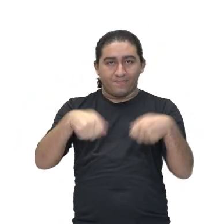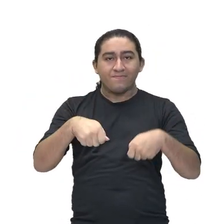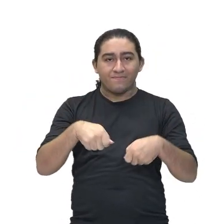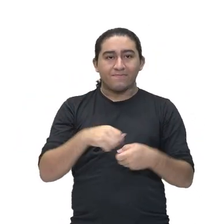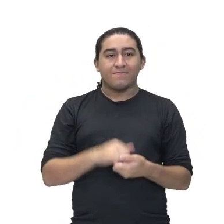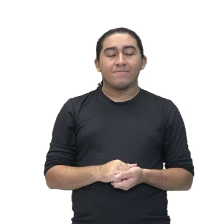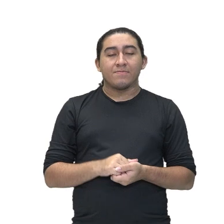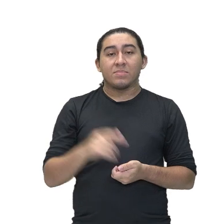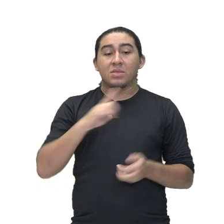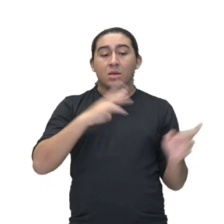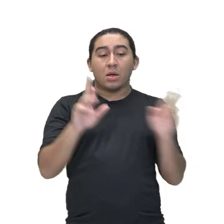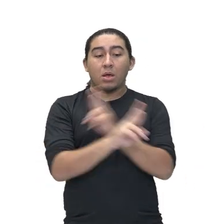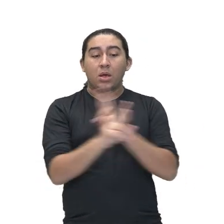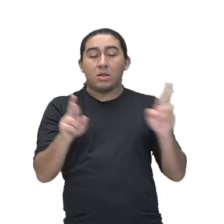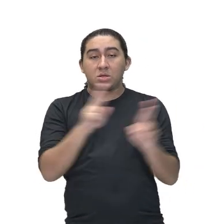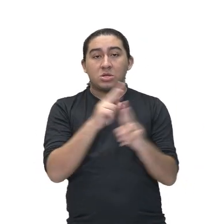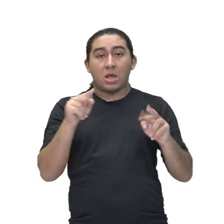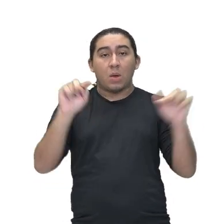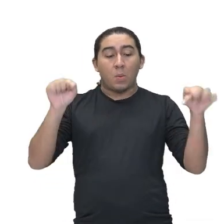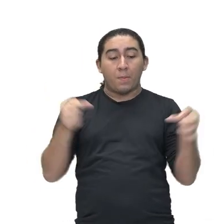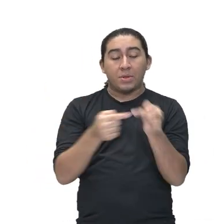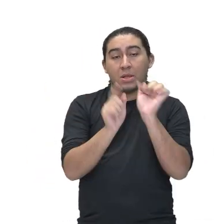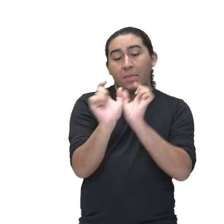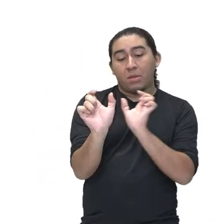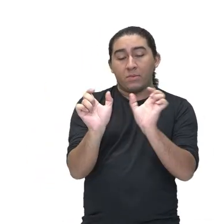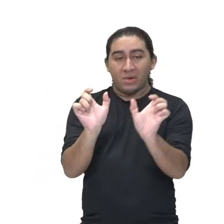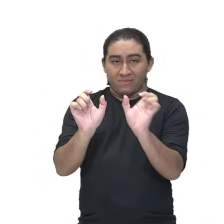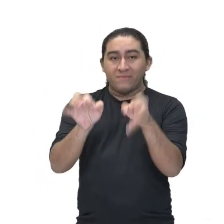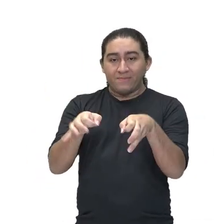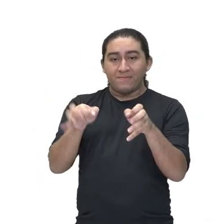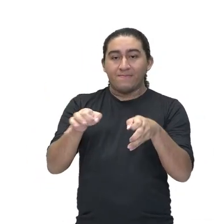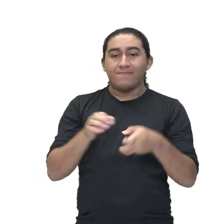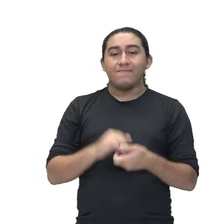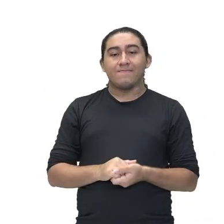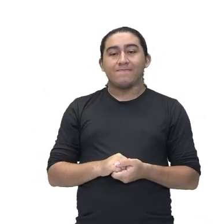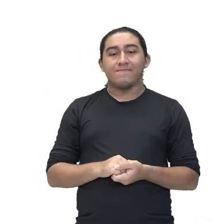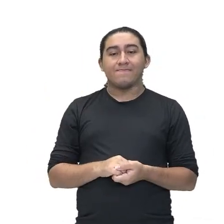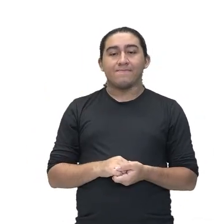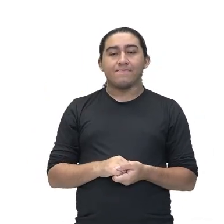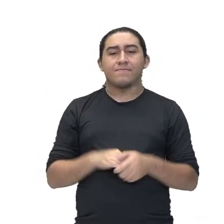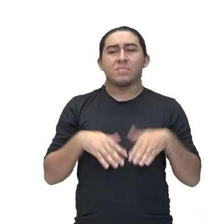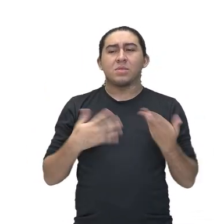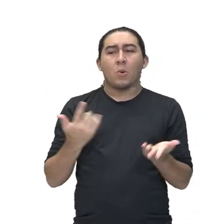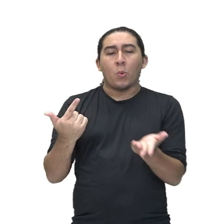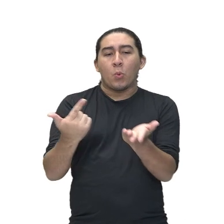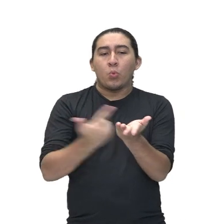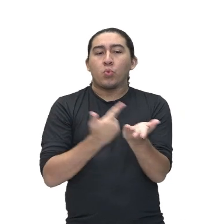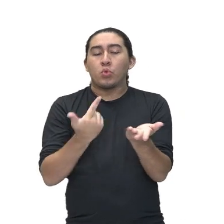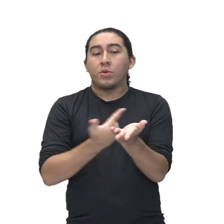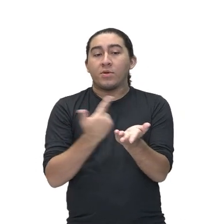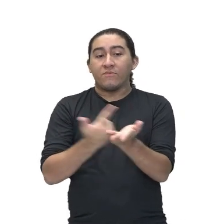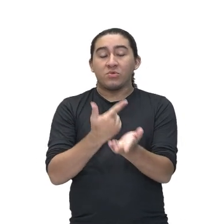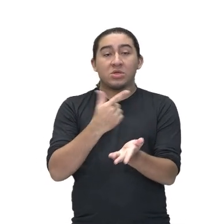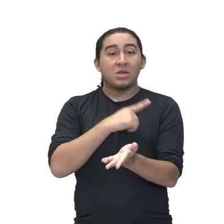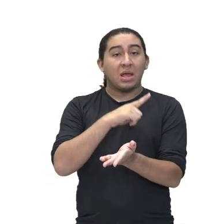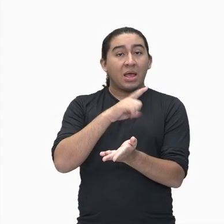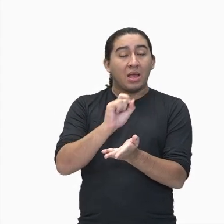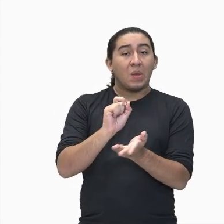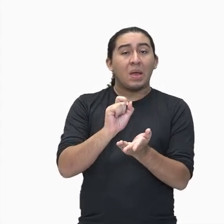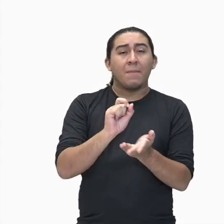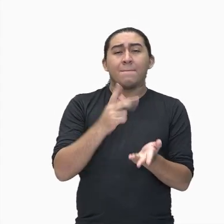ela existe para caracterizar esta caixa, né? Então, um livro tem